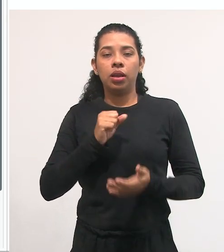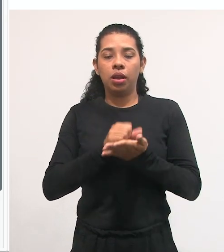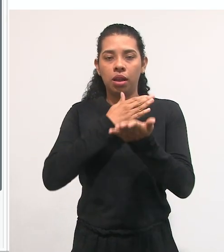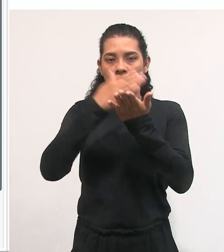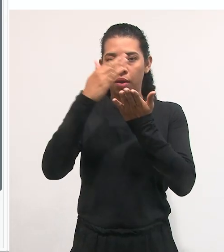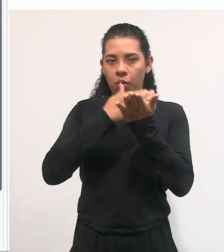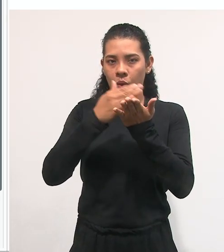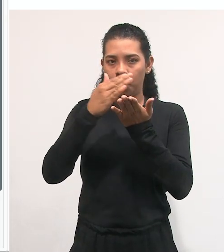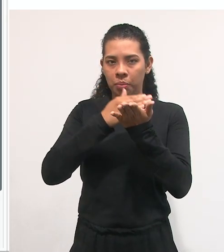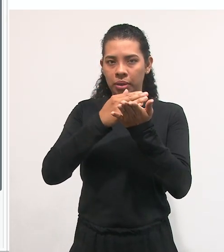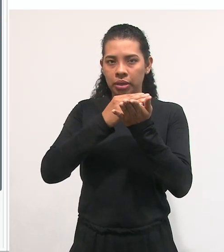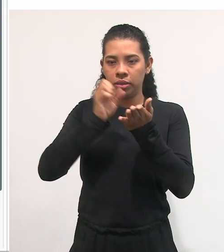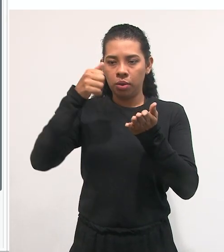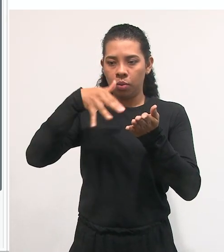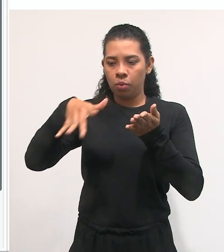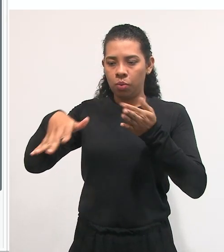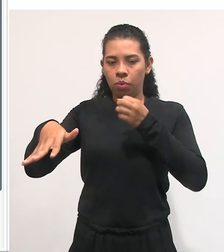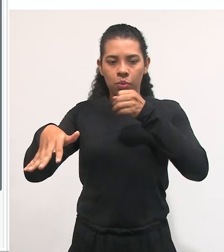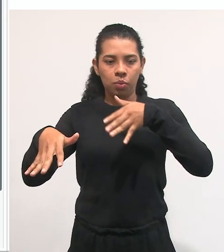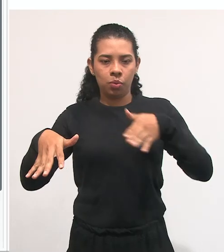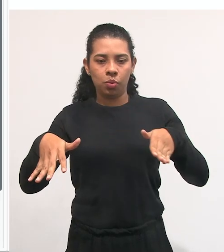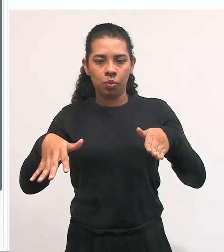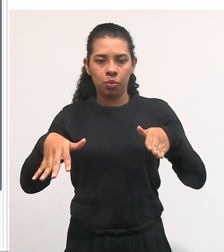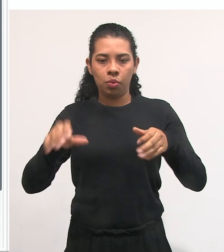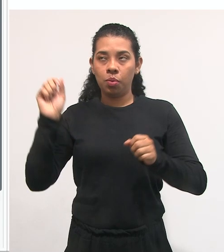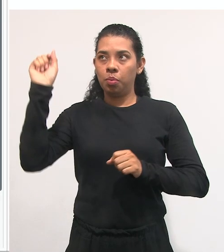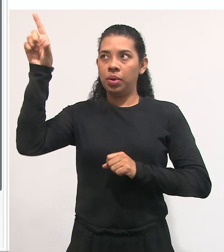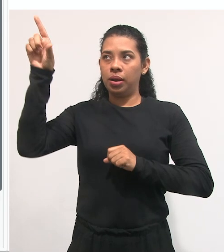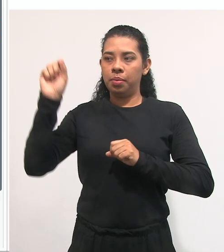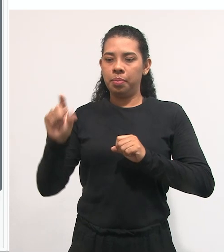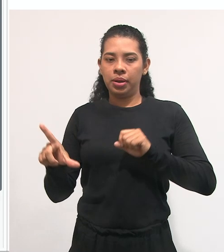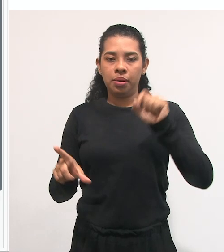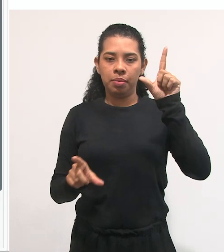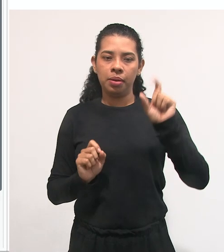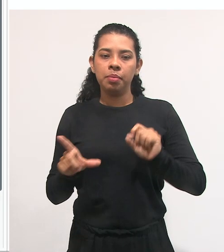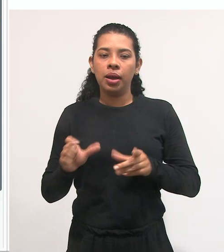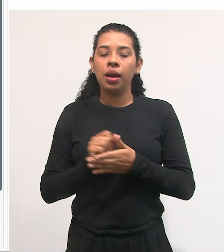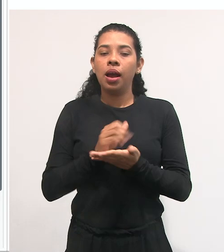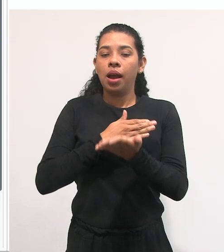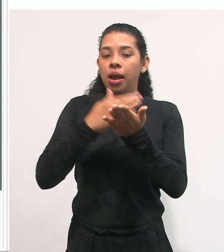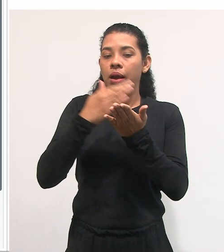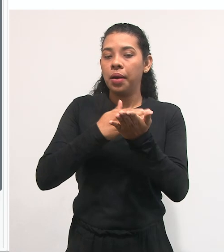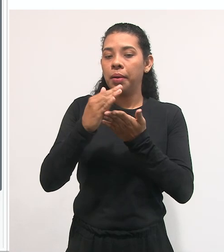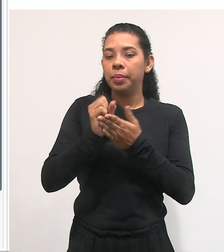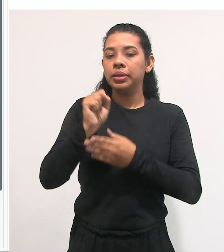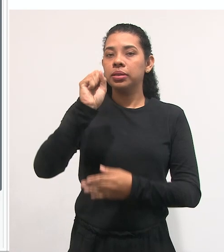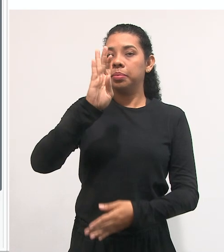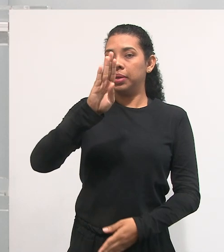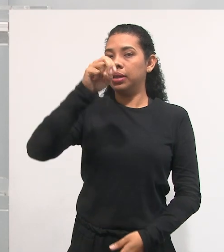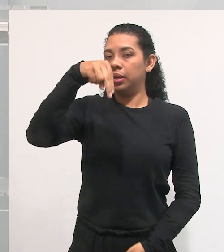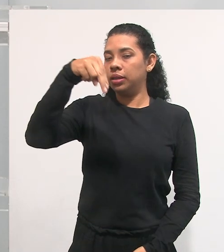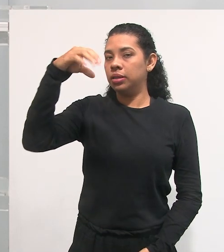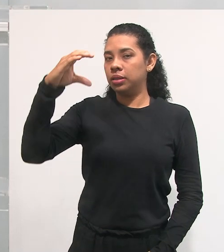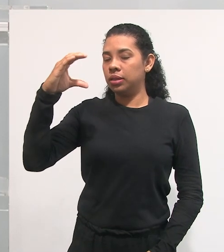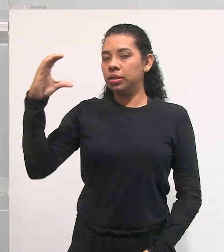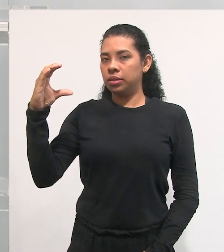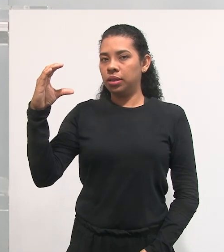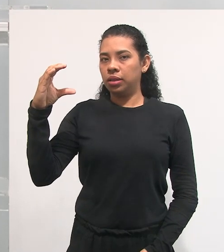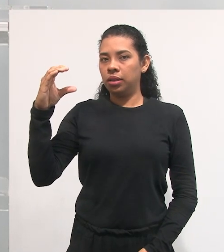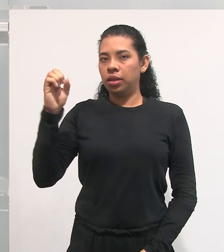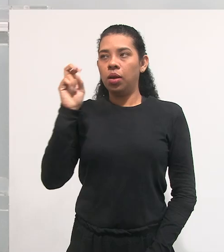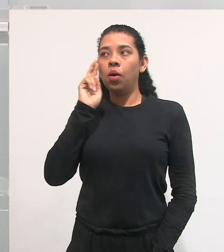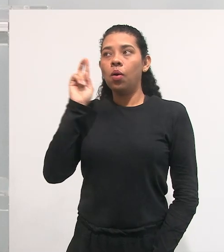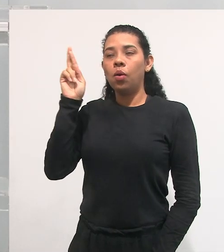e etapas que são definidos pela BNCC. Tá? A Base Nacional Comum Curricular, ela